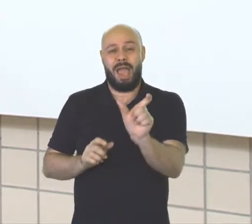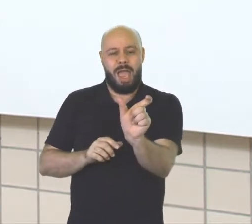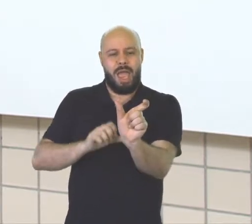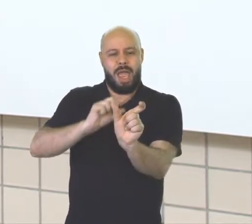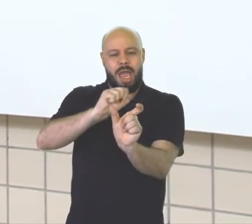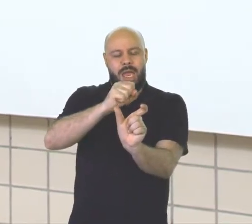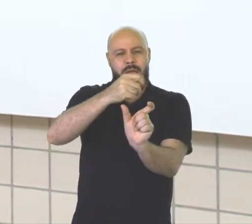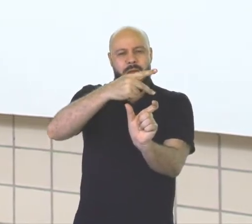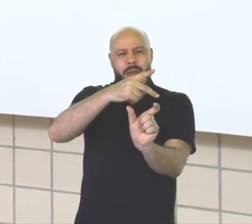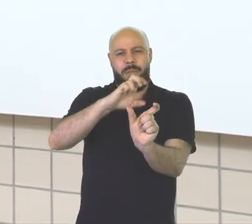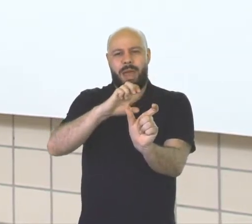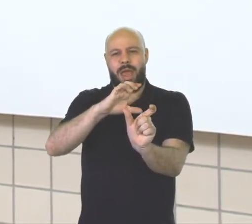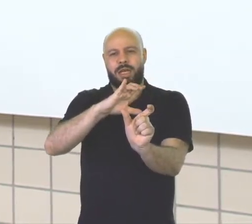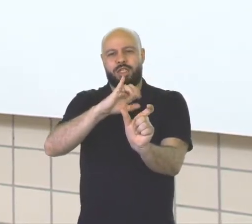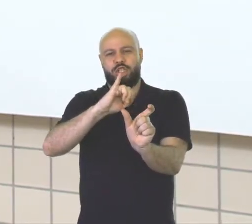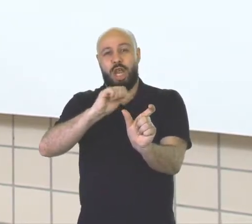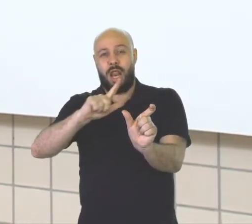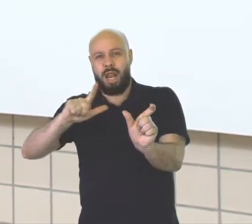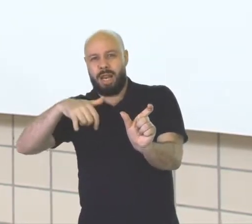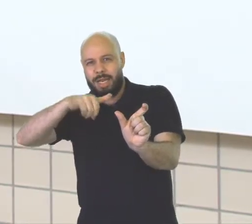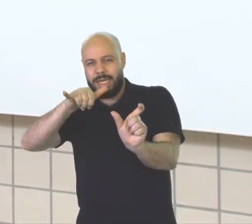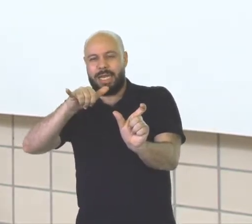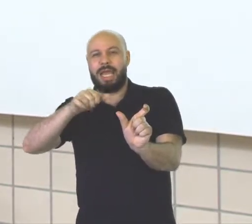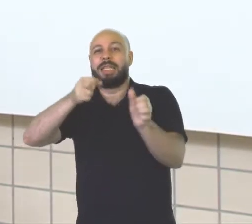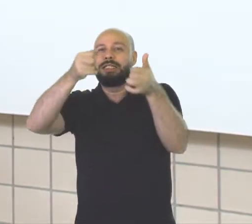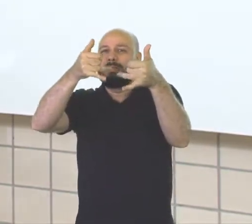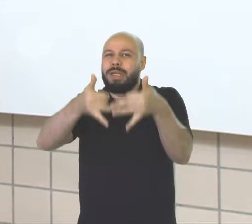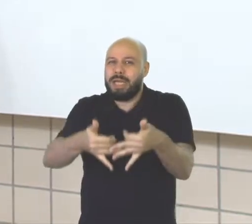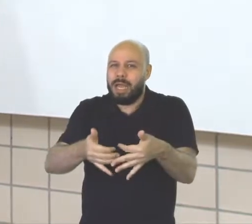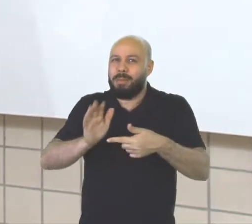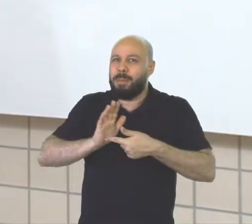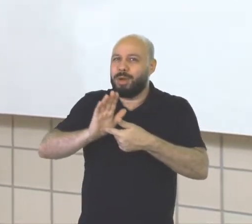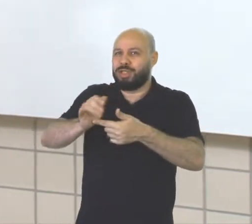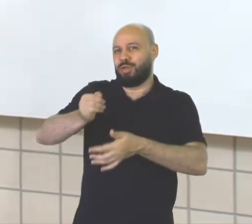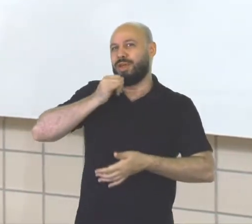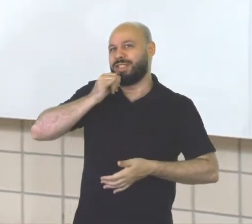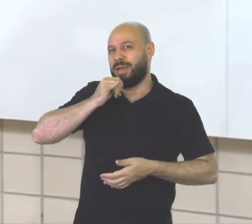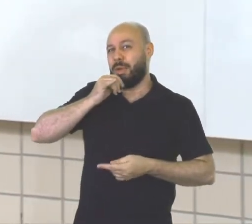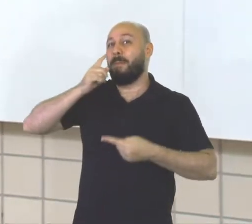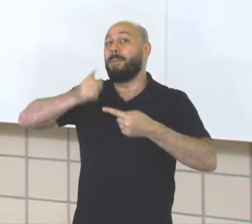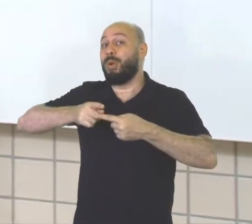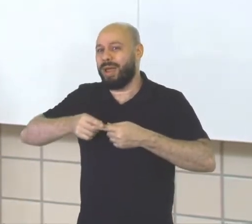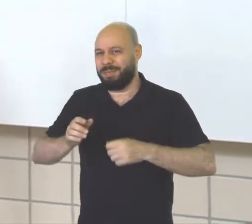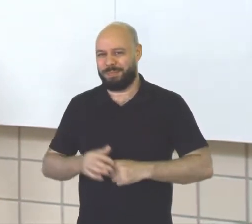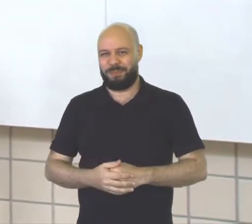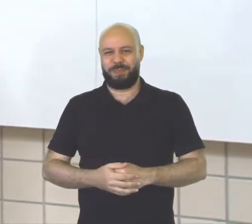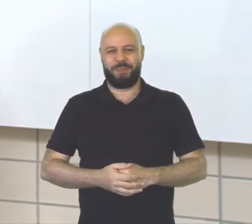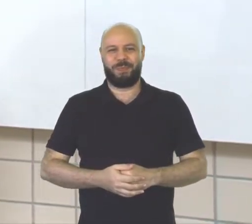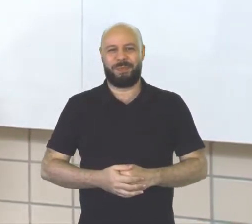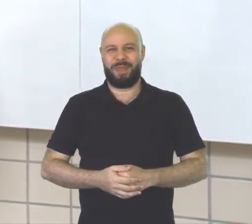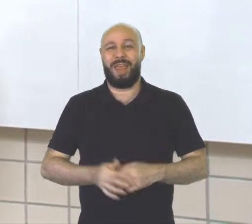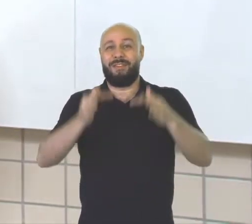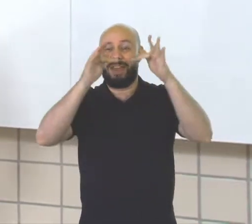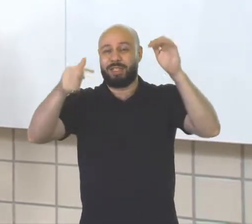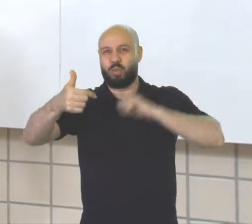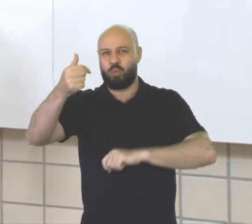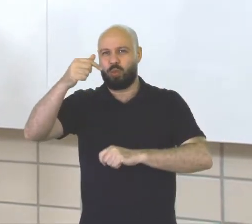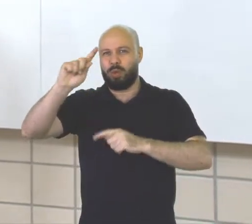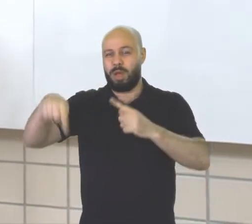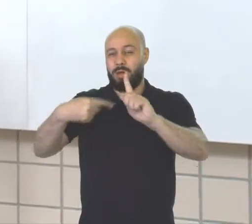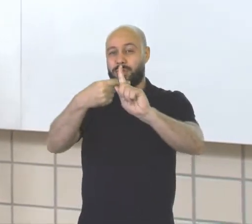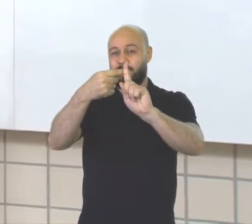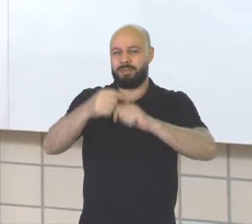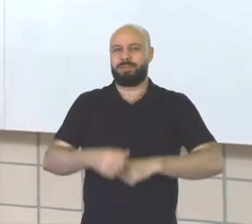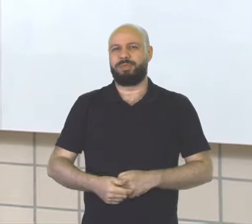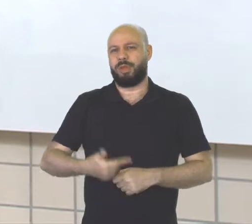dando o exemplo, tá certo, pessoal? Nossa frase número 3. Bom, então nós já falamos sobre adição, nós